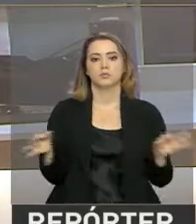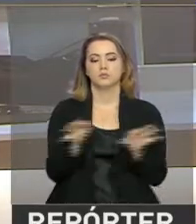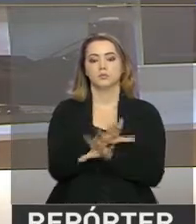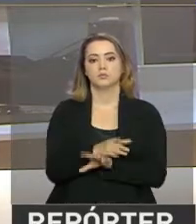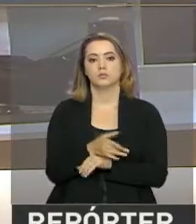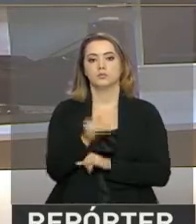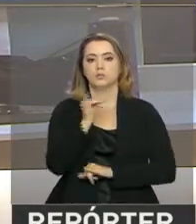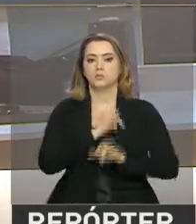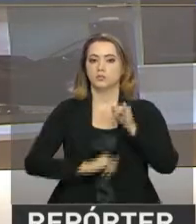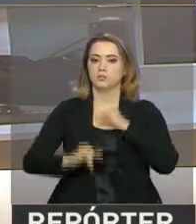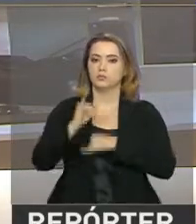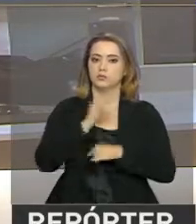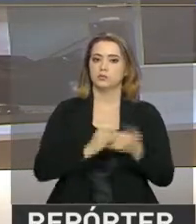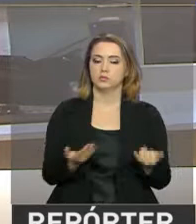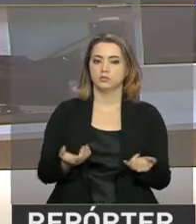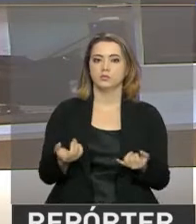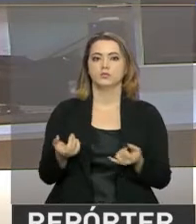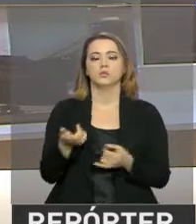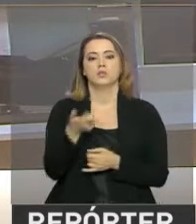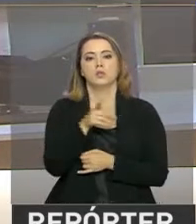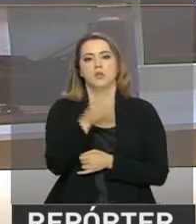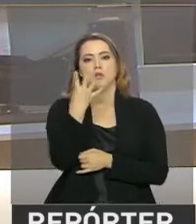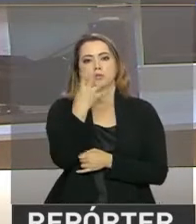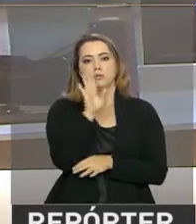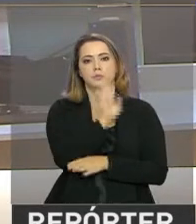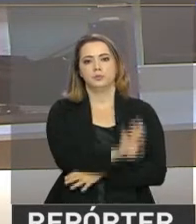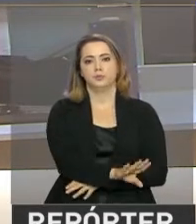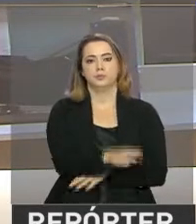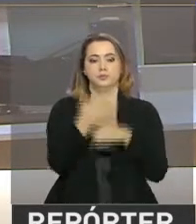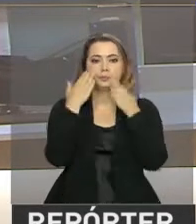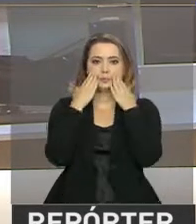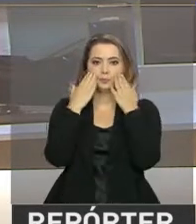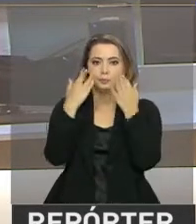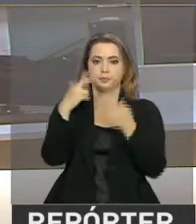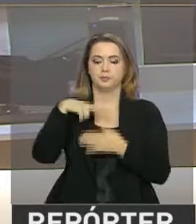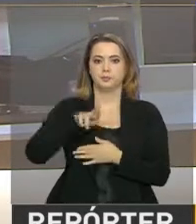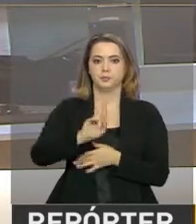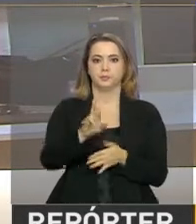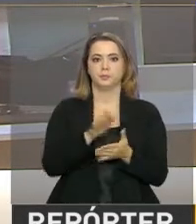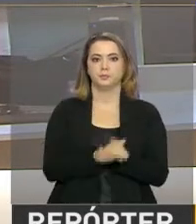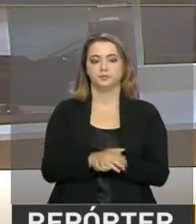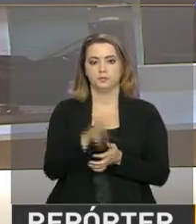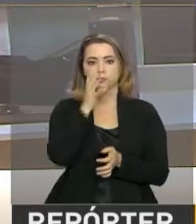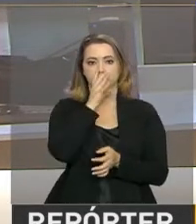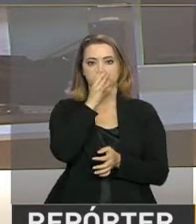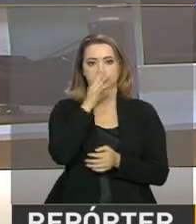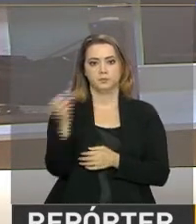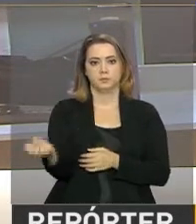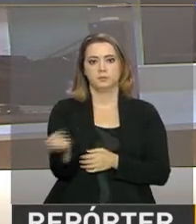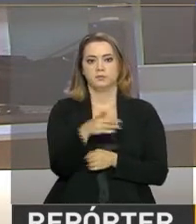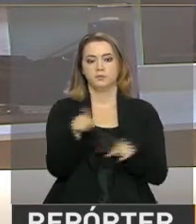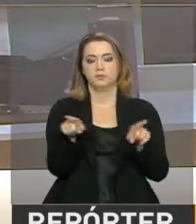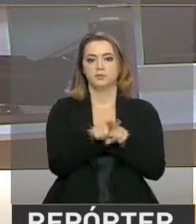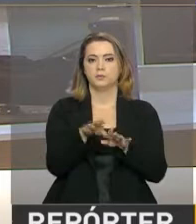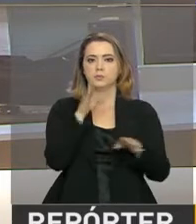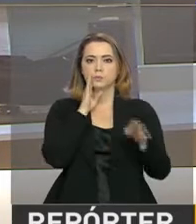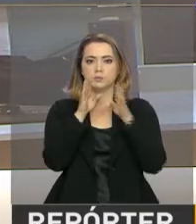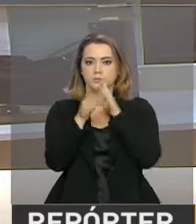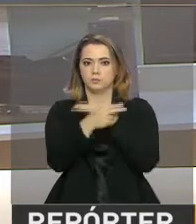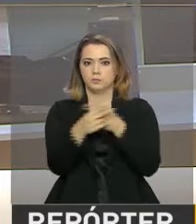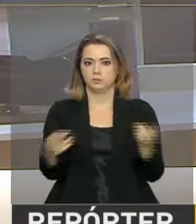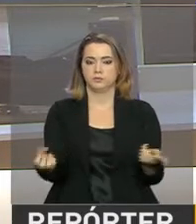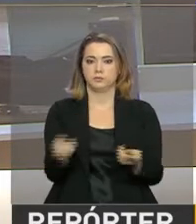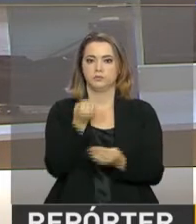aqui. Voltamos a qualquer momento com outras informações ou às 16h, na próxima edição do Repórter NBR. Acompanhe as novidades também pelas nossas